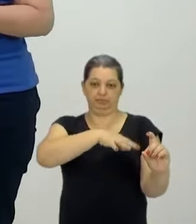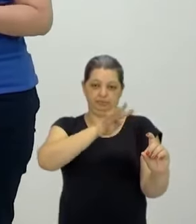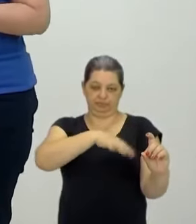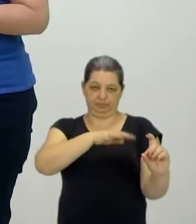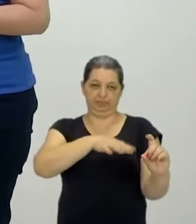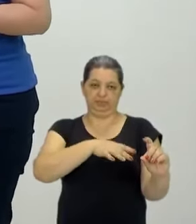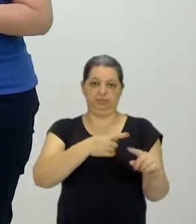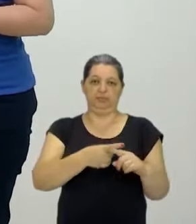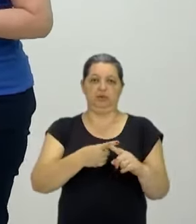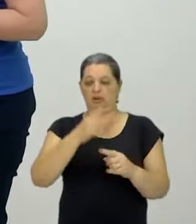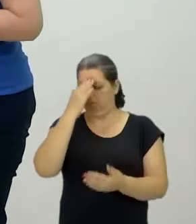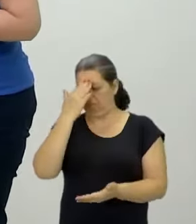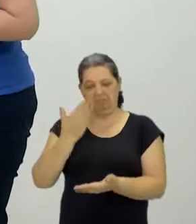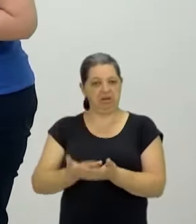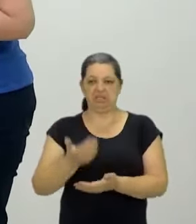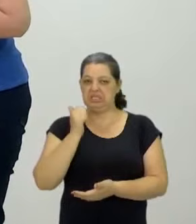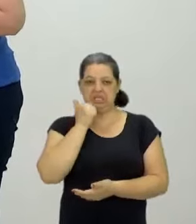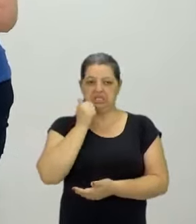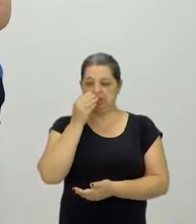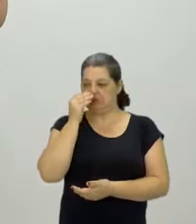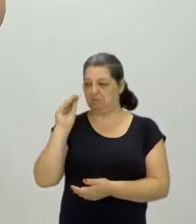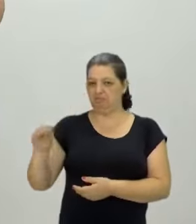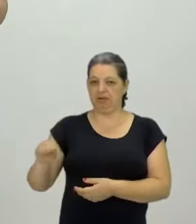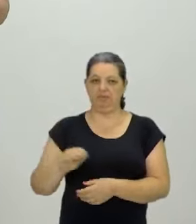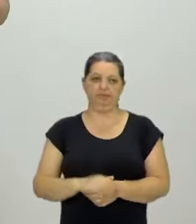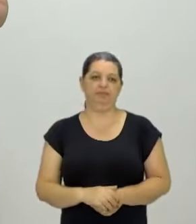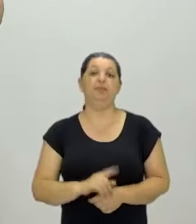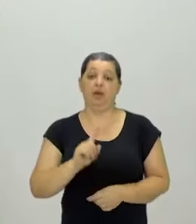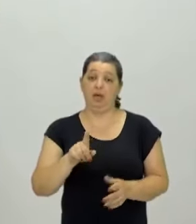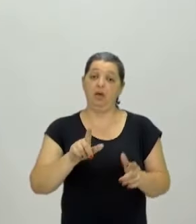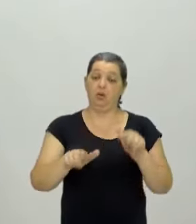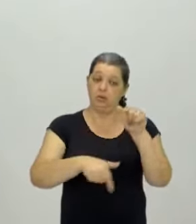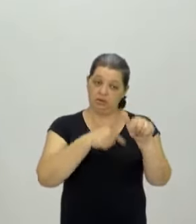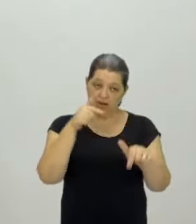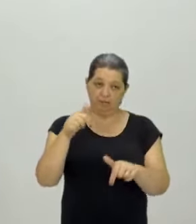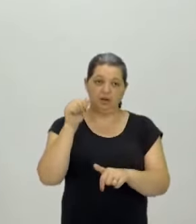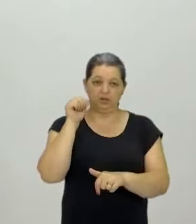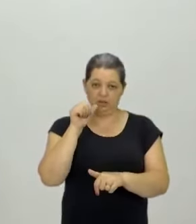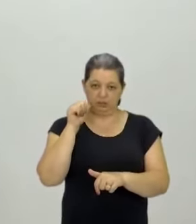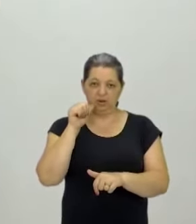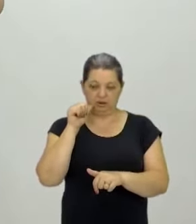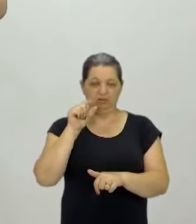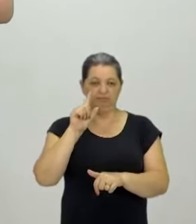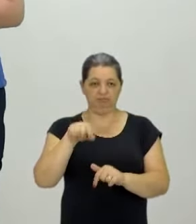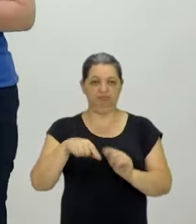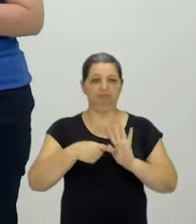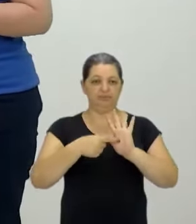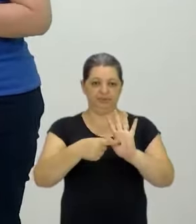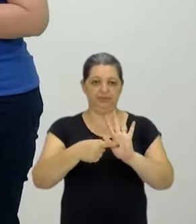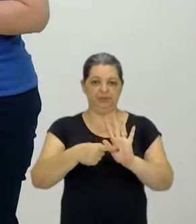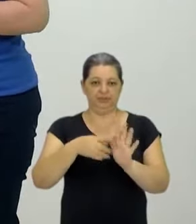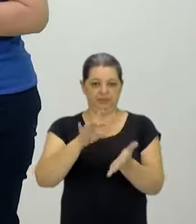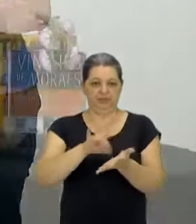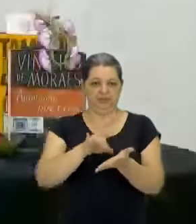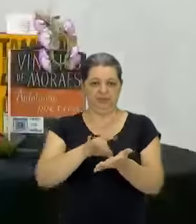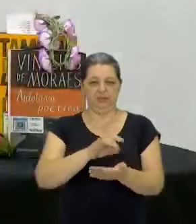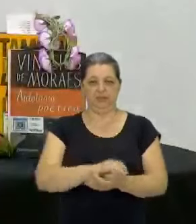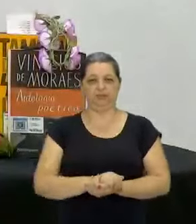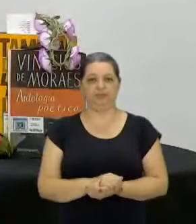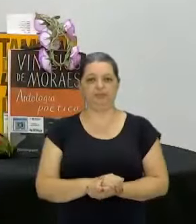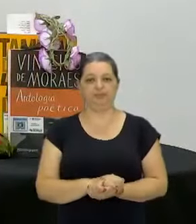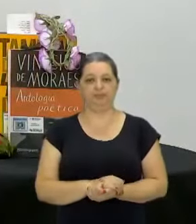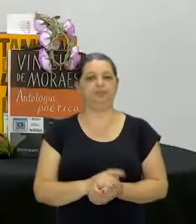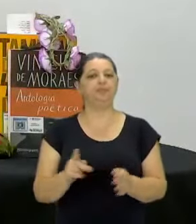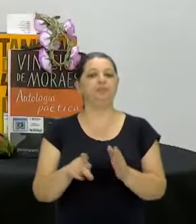da Natália foi esse. Nossa, quer completar alguma coisa? Não, só vou dar uma dica para eles da